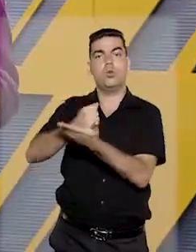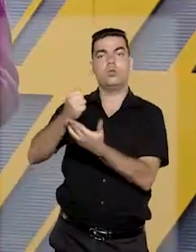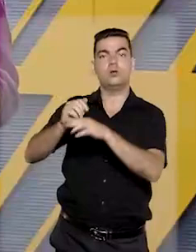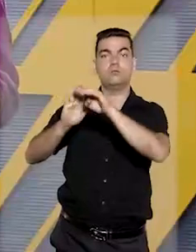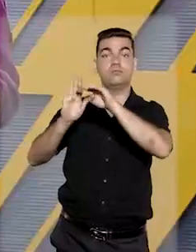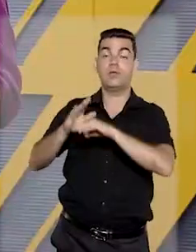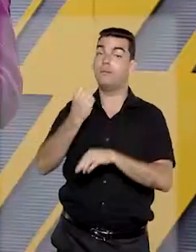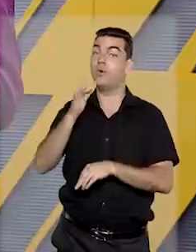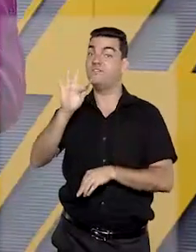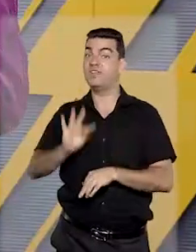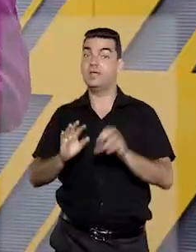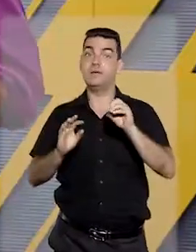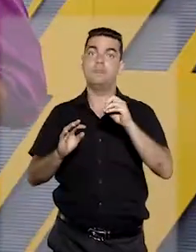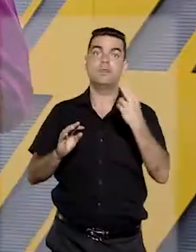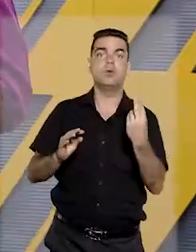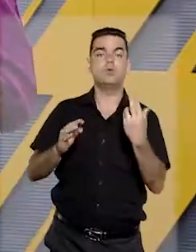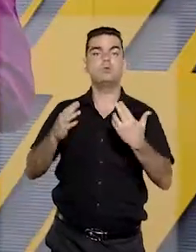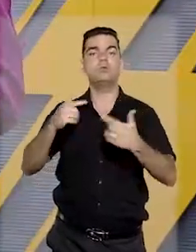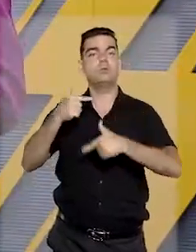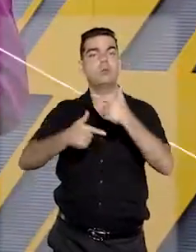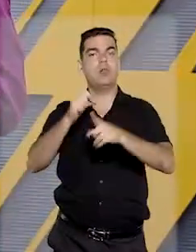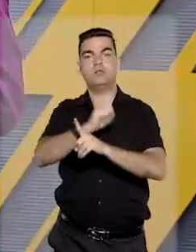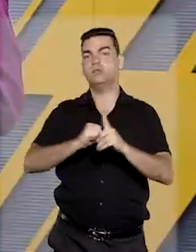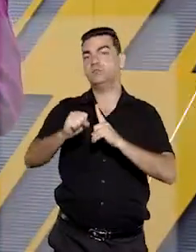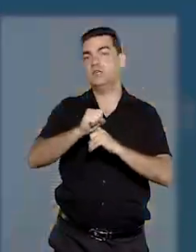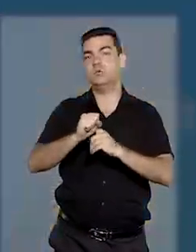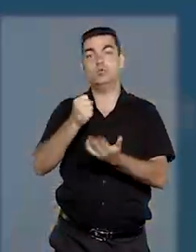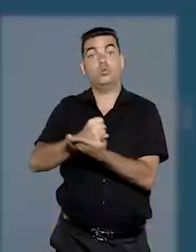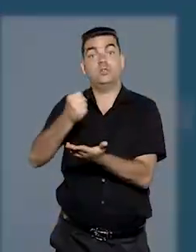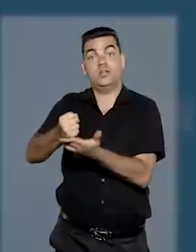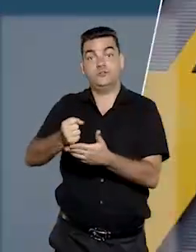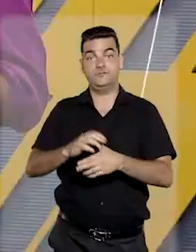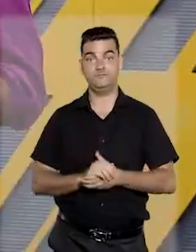boa-fé objetiva e da função social do contrato.